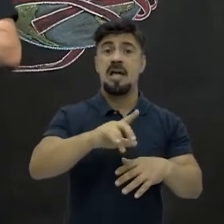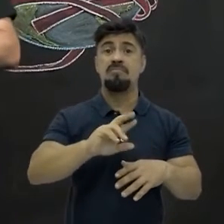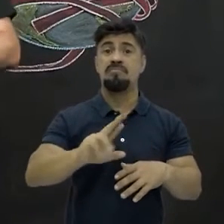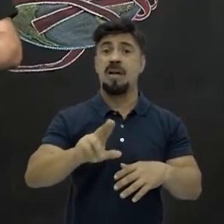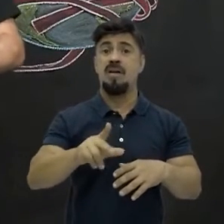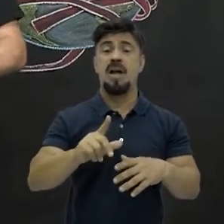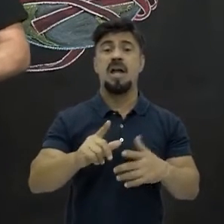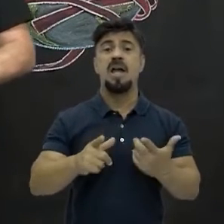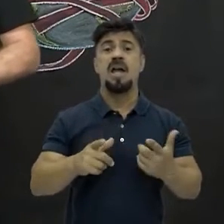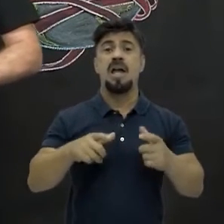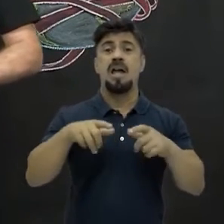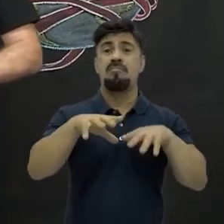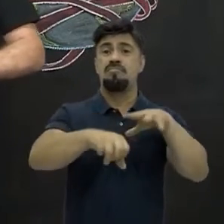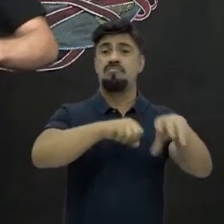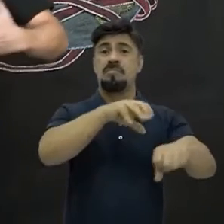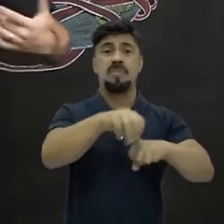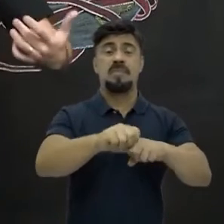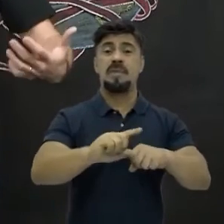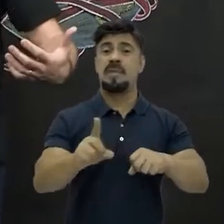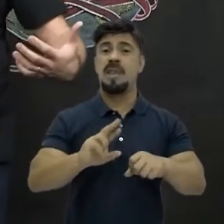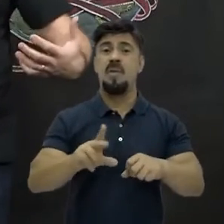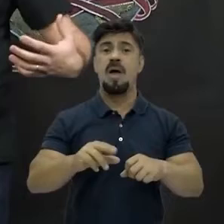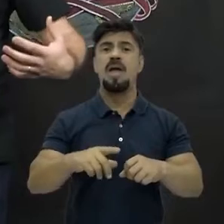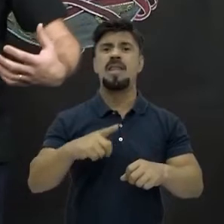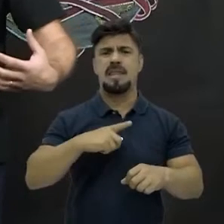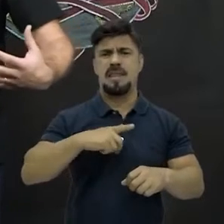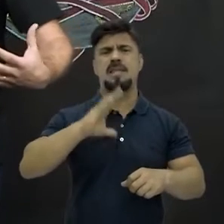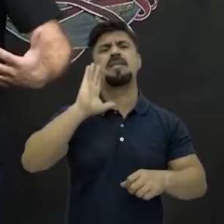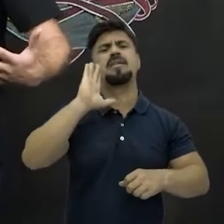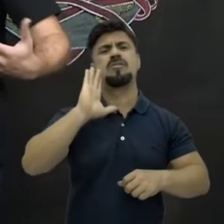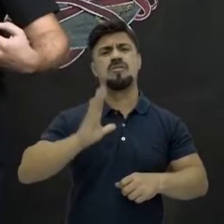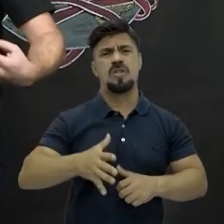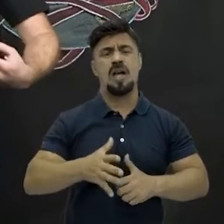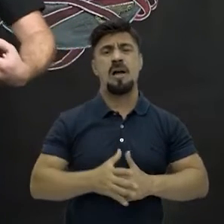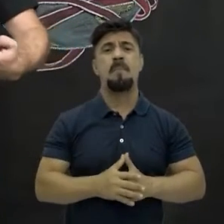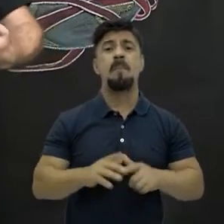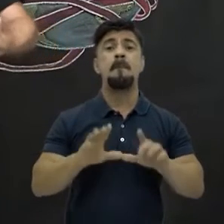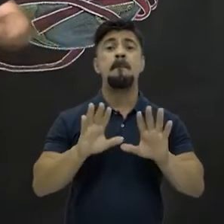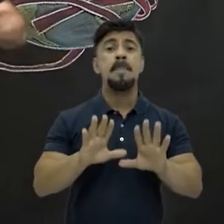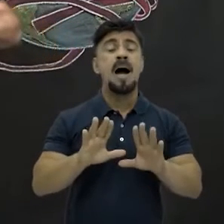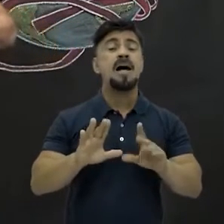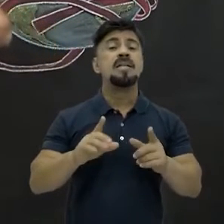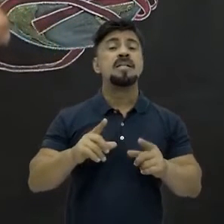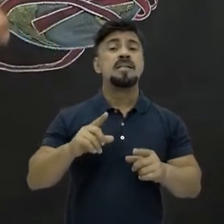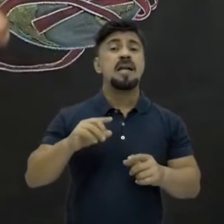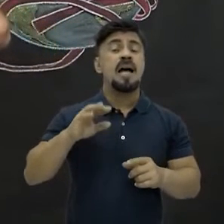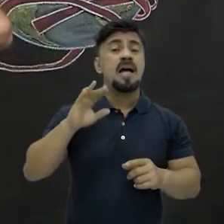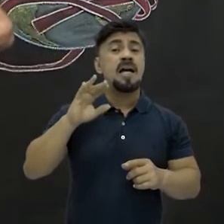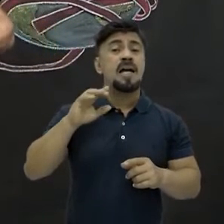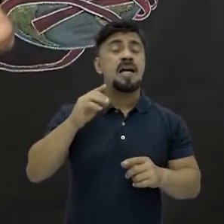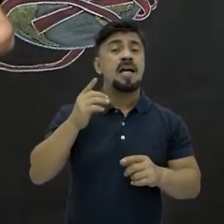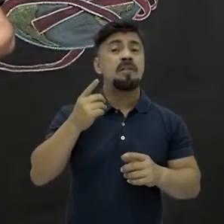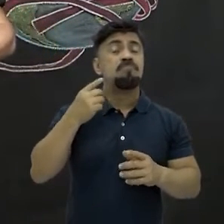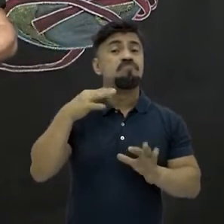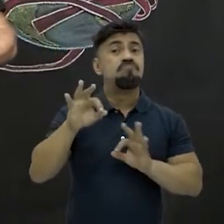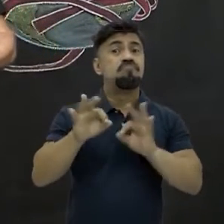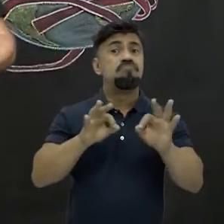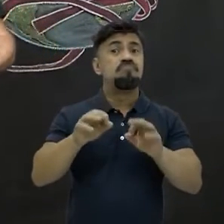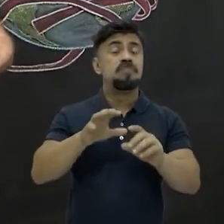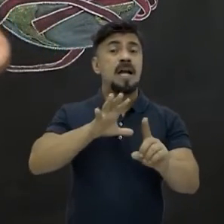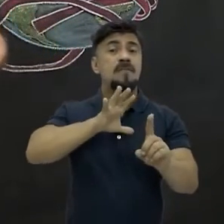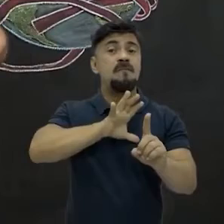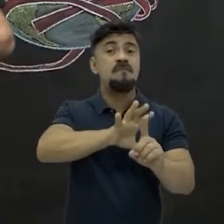de alcançar territórios, porque já tinha um bom território ali nos Estados Unidos. Mas a ideia era expandir a